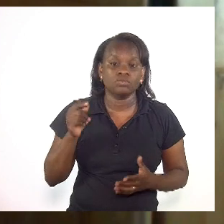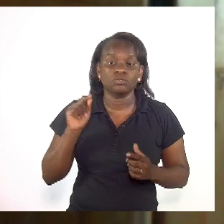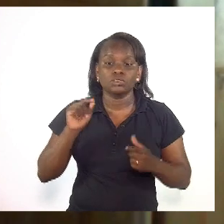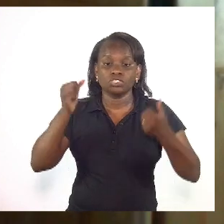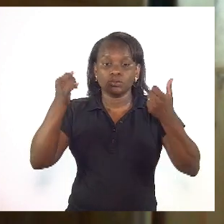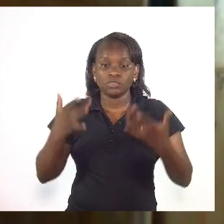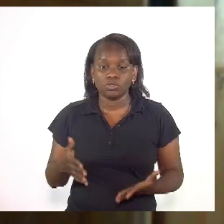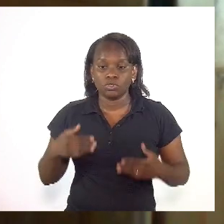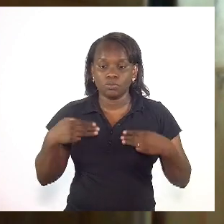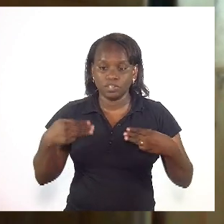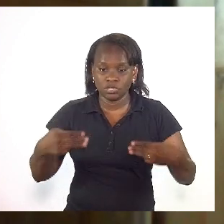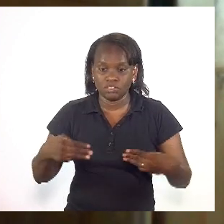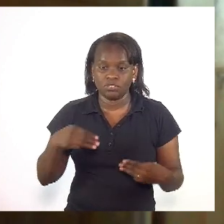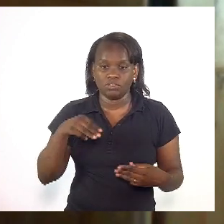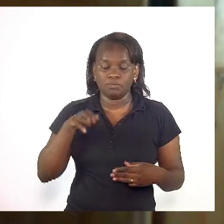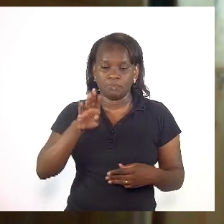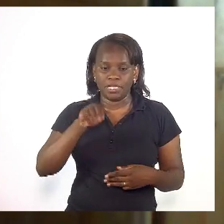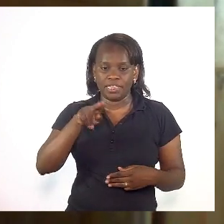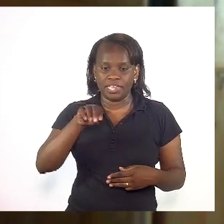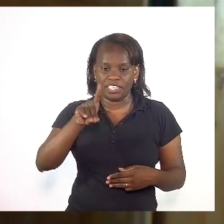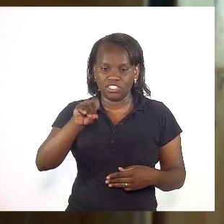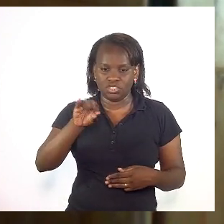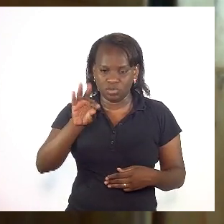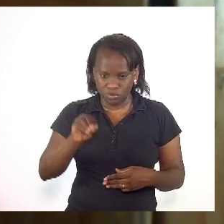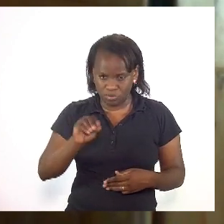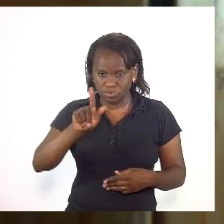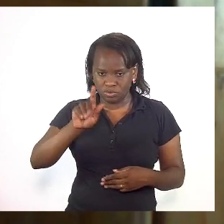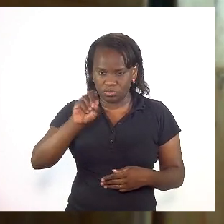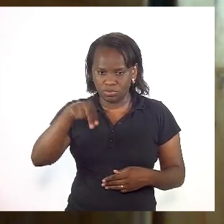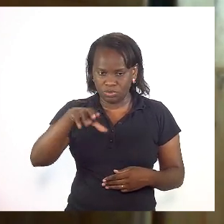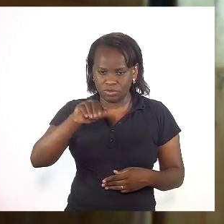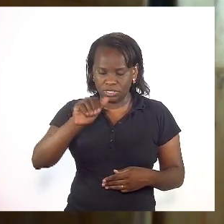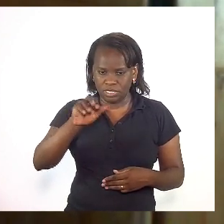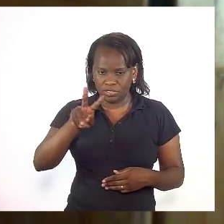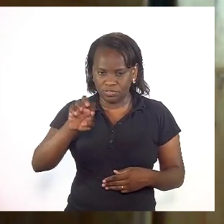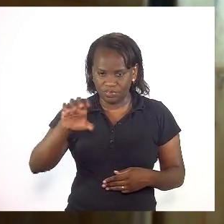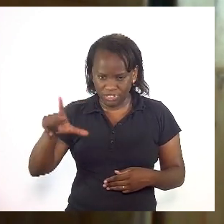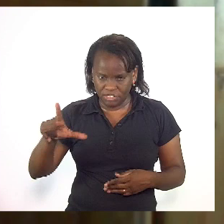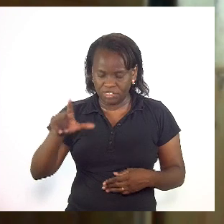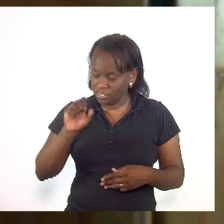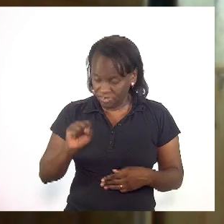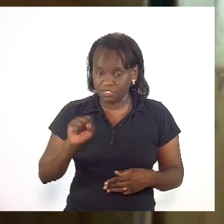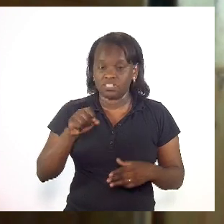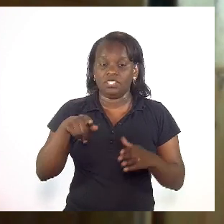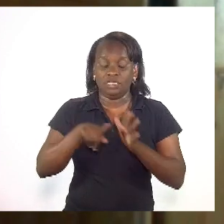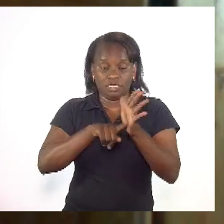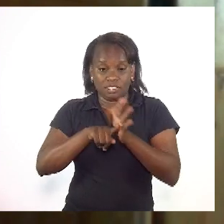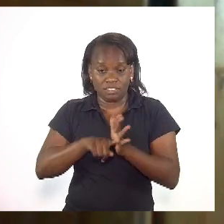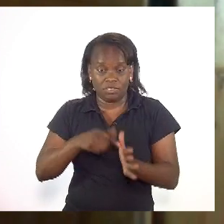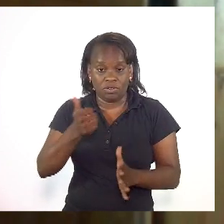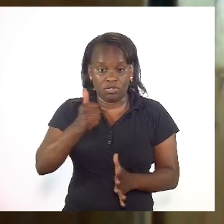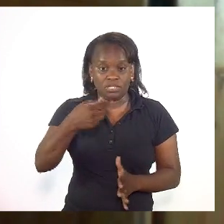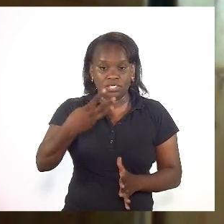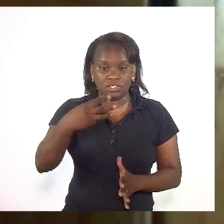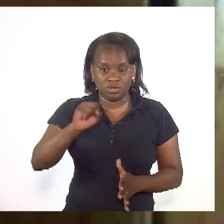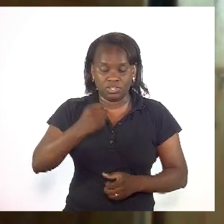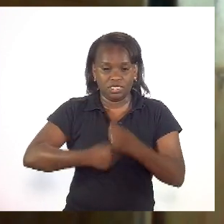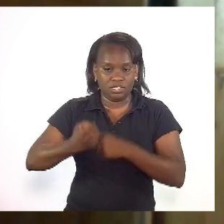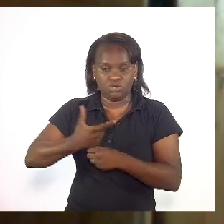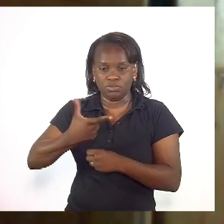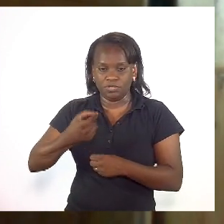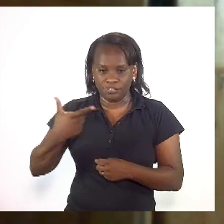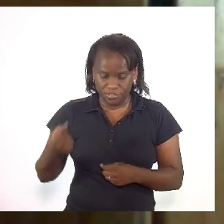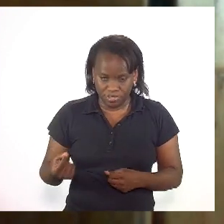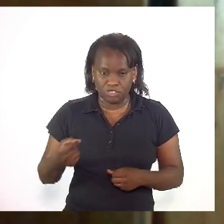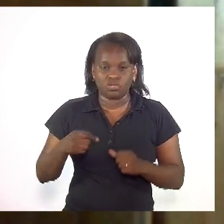disse o ministro Benedito Gonçalves no inquérito 1138 de 20 da Operação Placebo, que